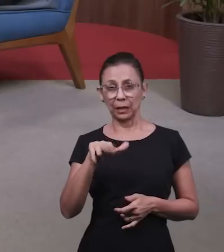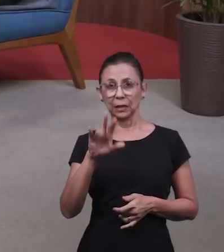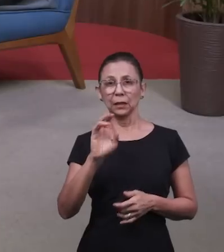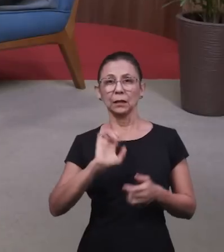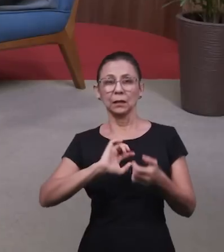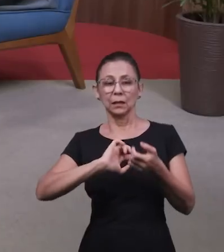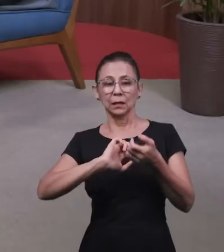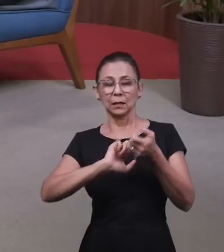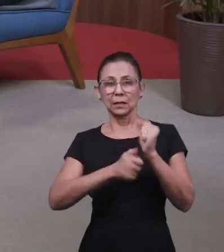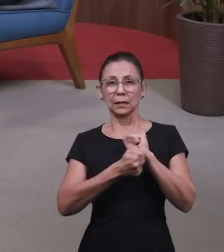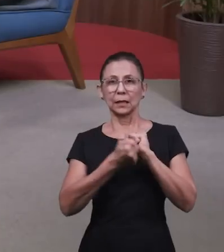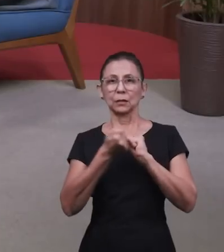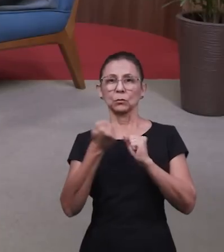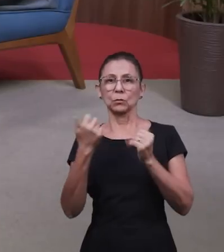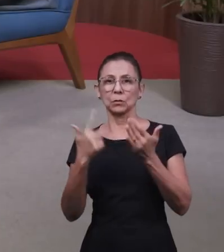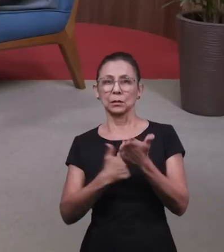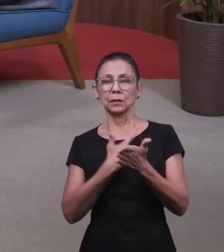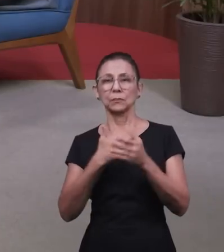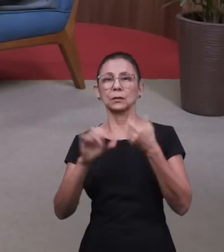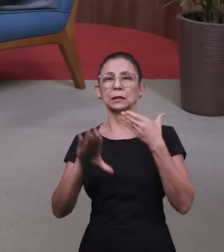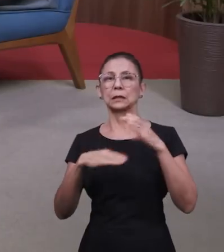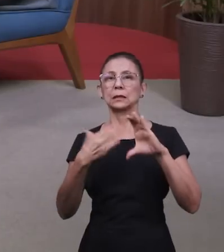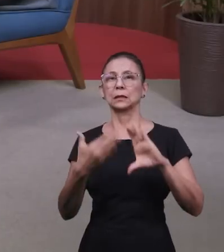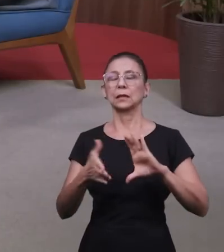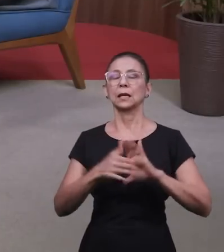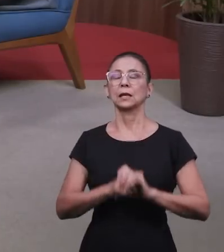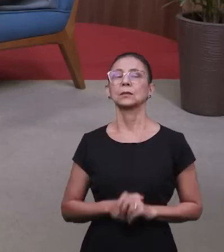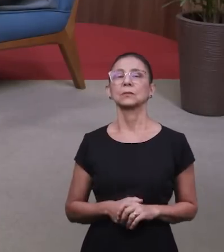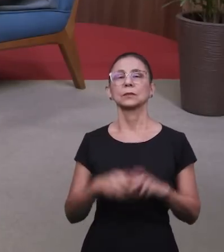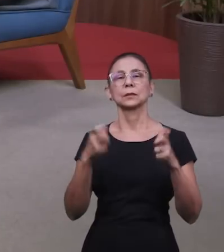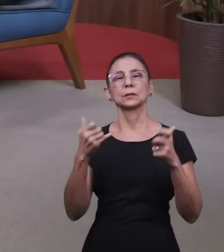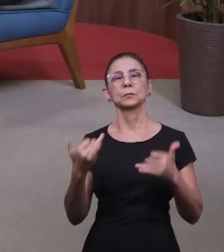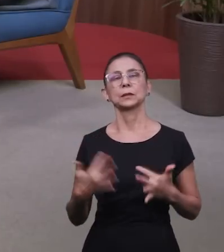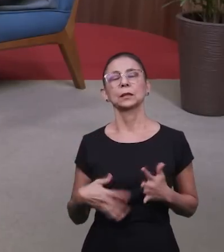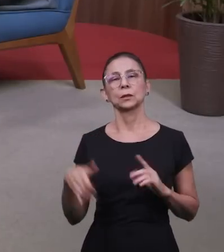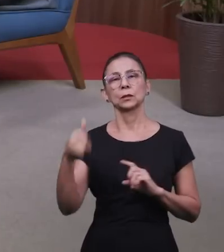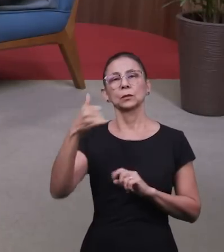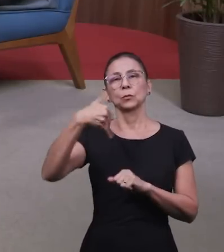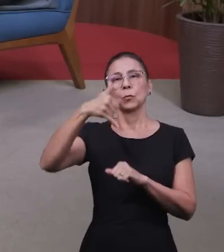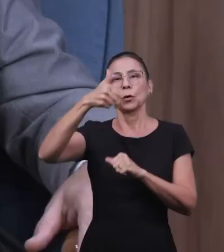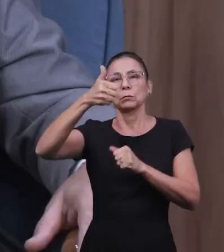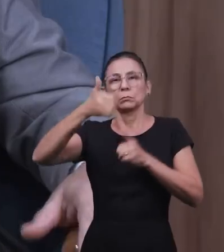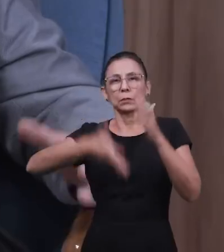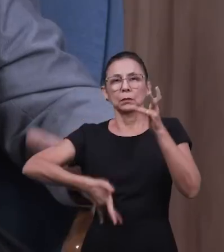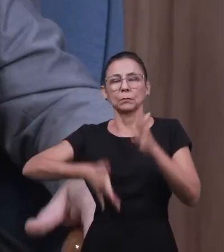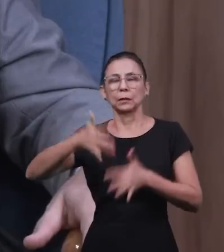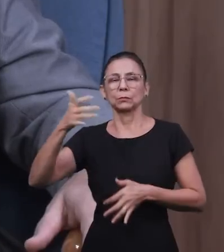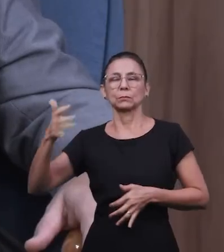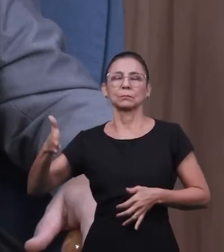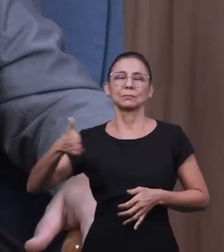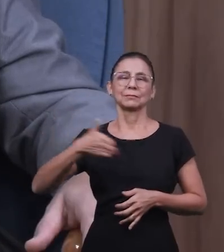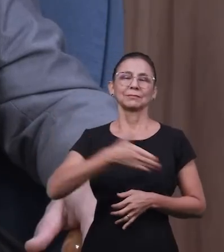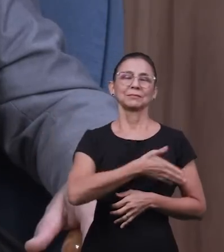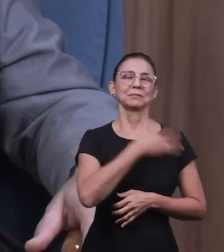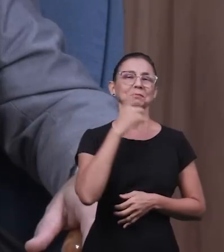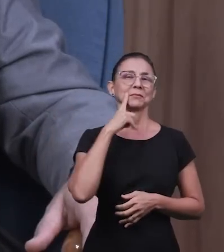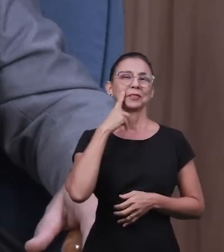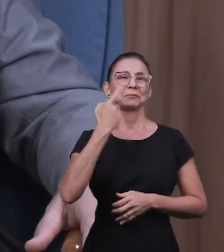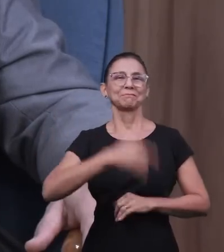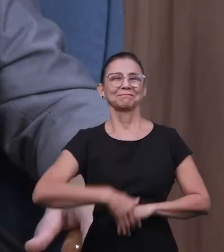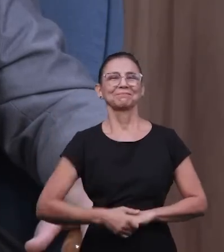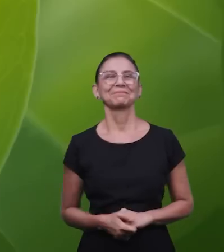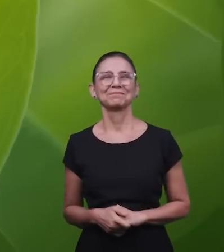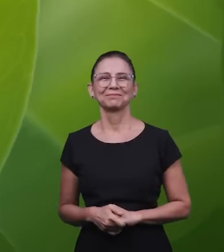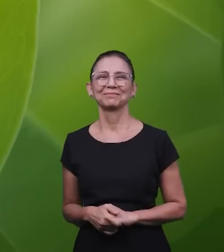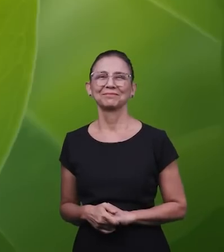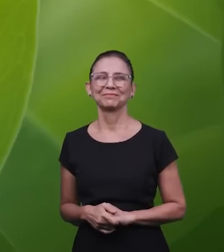do Livro de Cantares, vai falar sobre o unguento derramado. Assista agora ao quadro Lições do